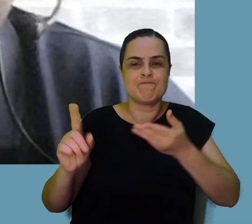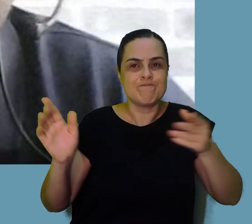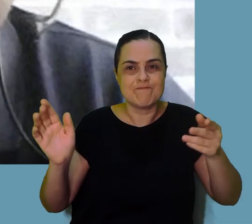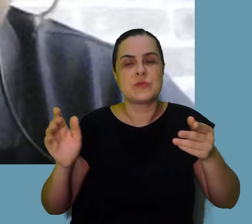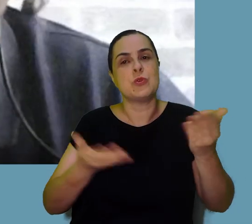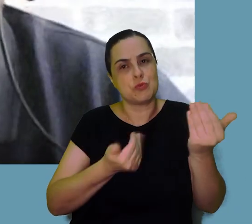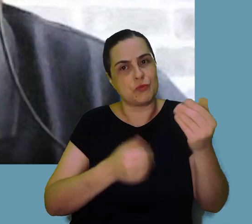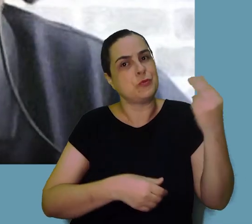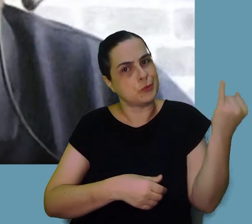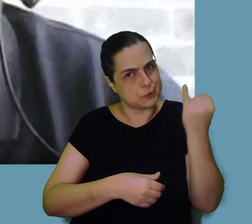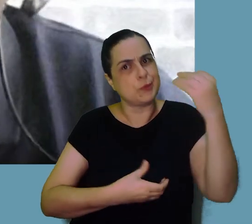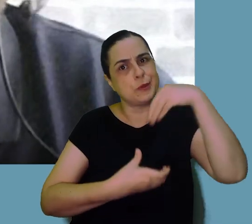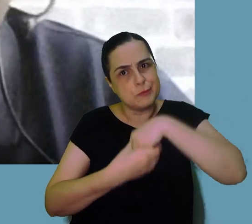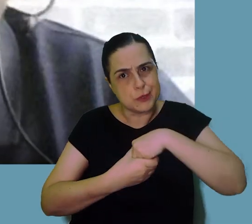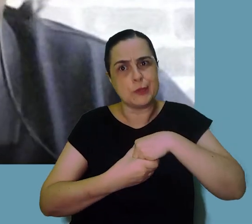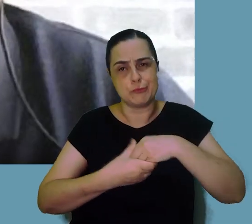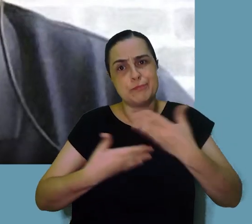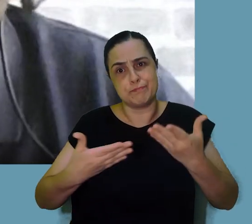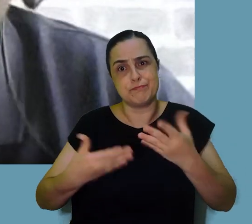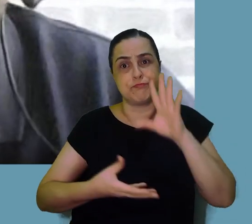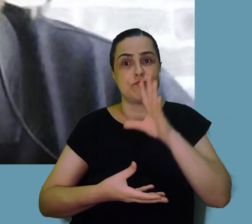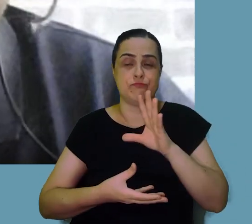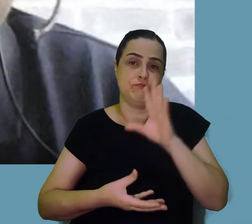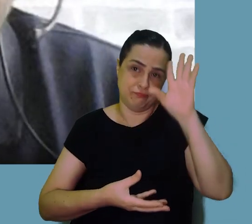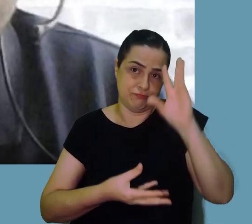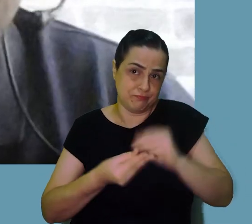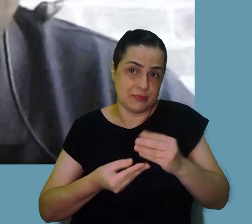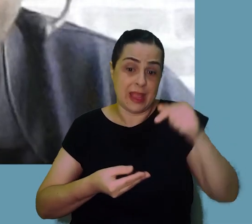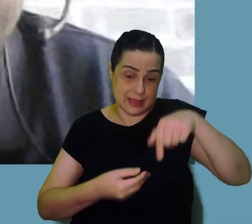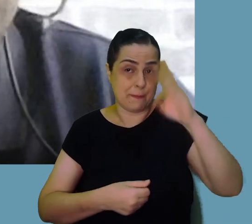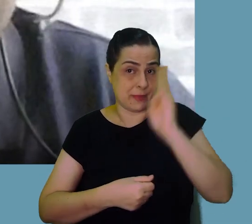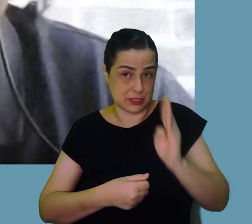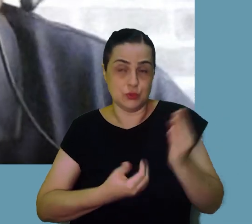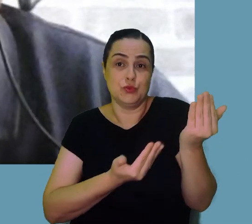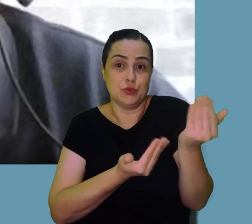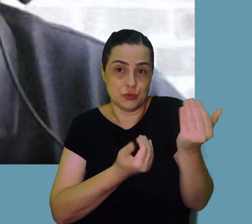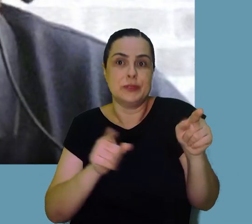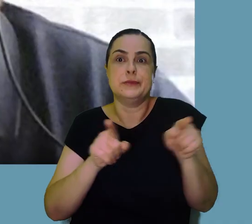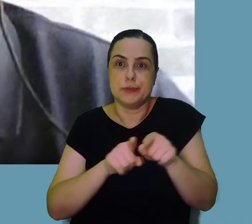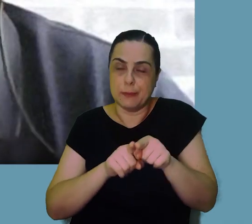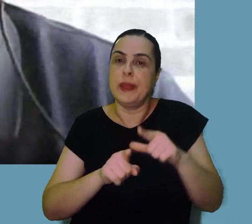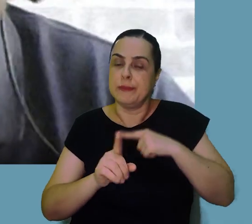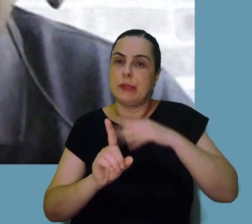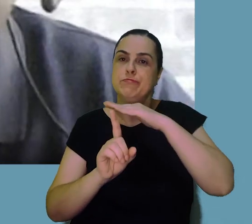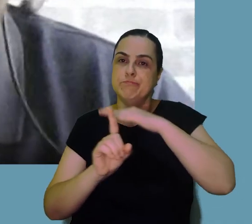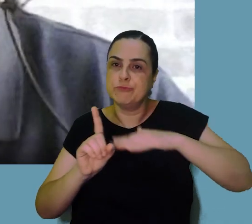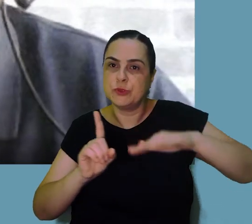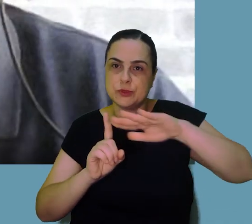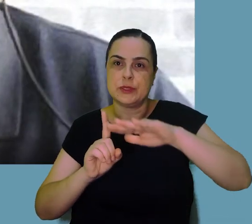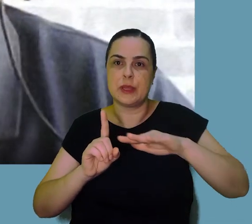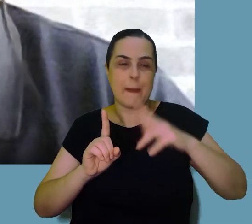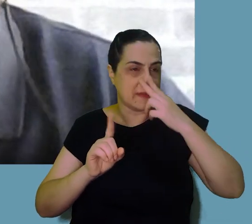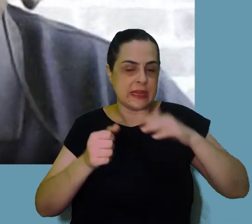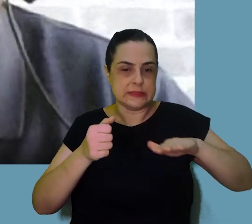de juventude. E no Brasil, as juventudes também têm camadas sociais que nem sempre são